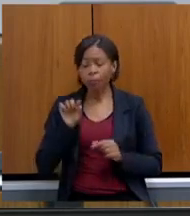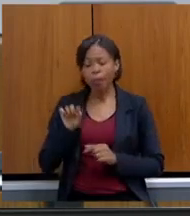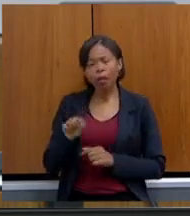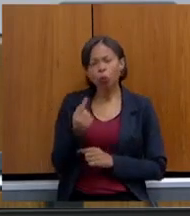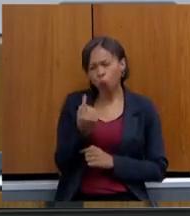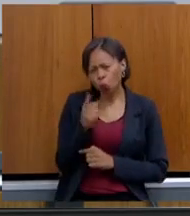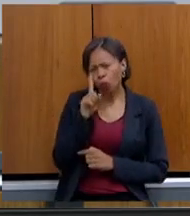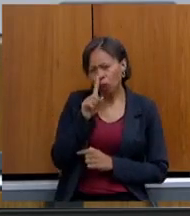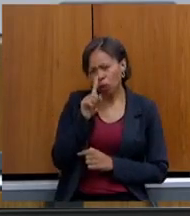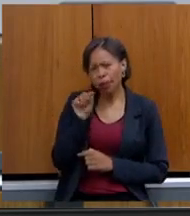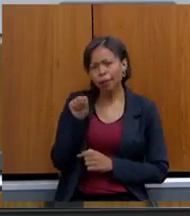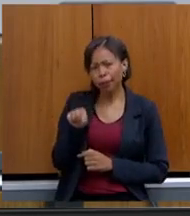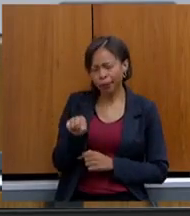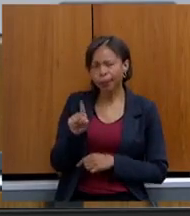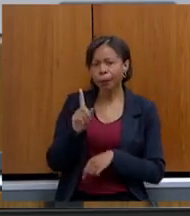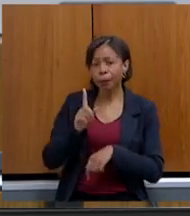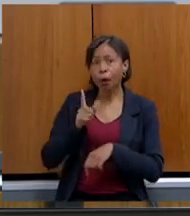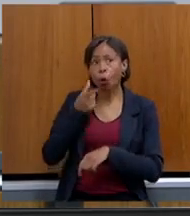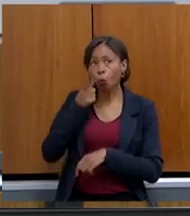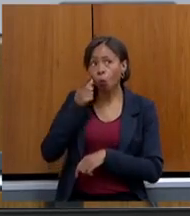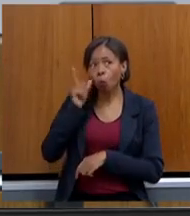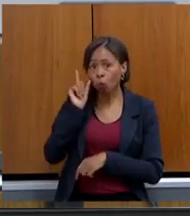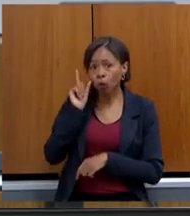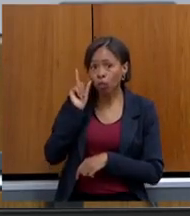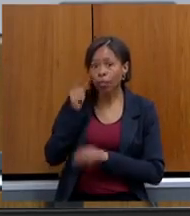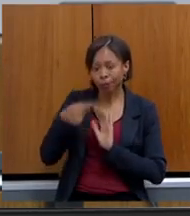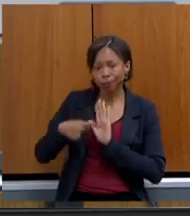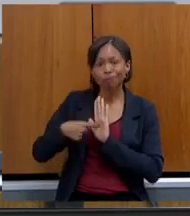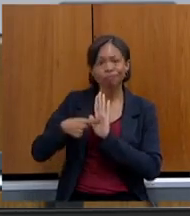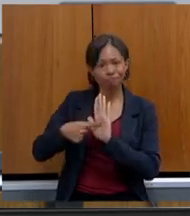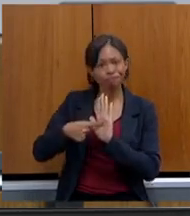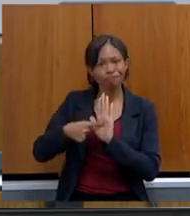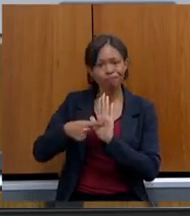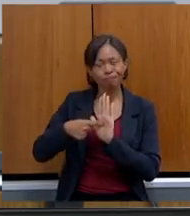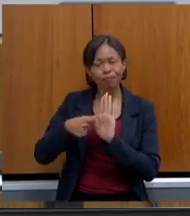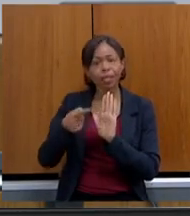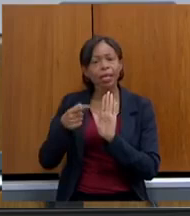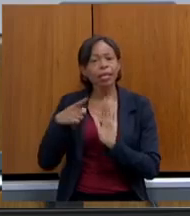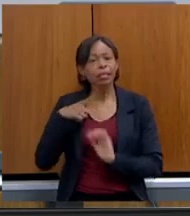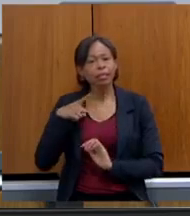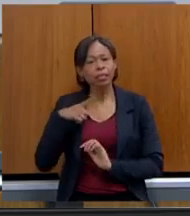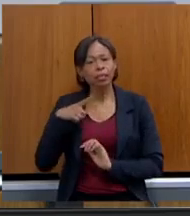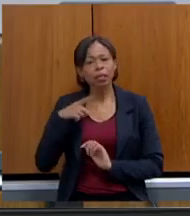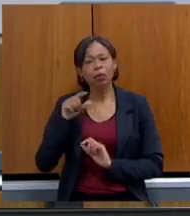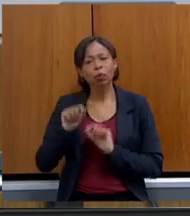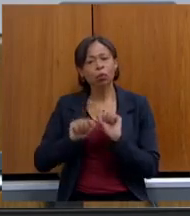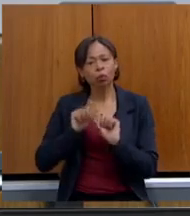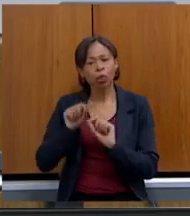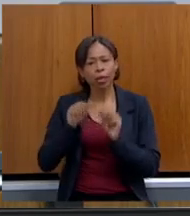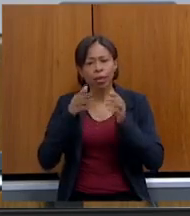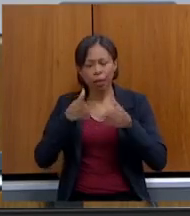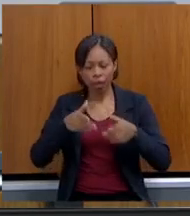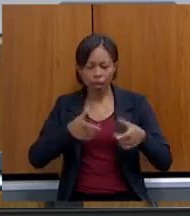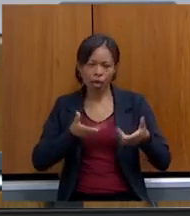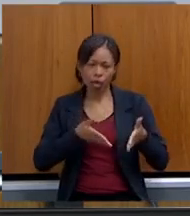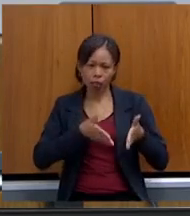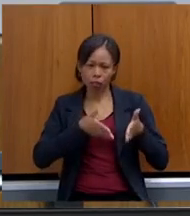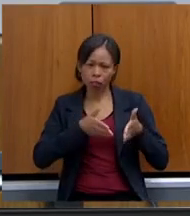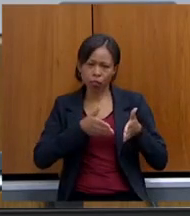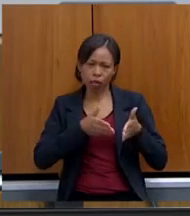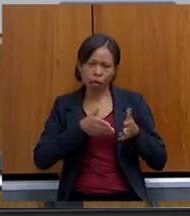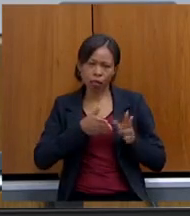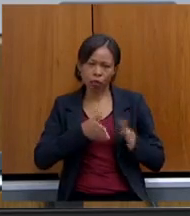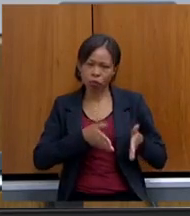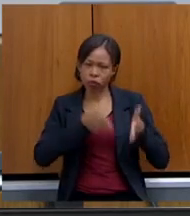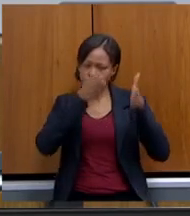esse demonstrativo que foi feito em tempo real até inclusive Ontem nós fizemos né a gente tem aí uma diferença nas colunas então é